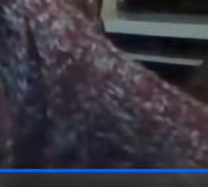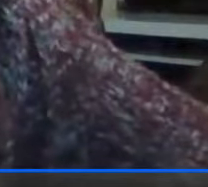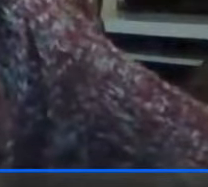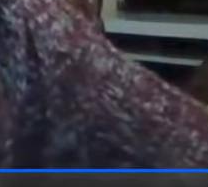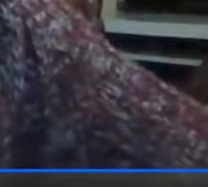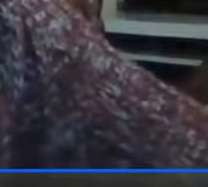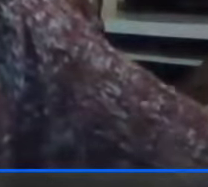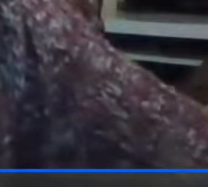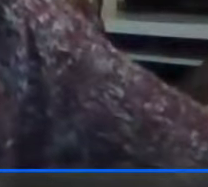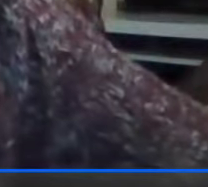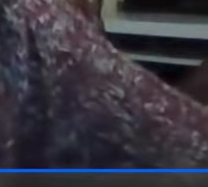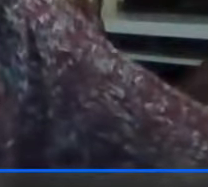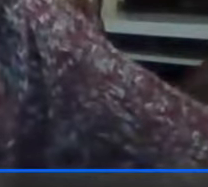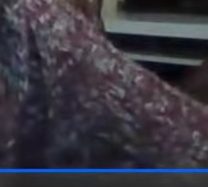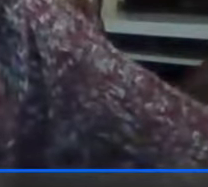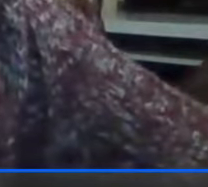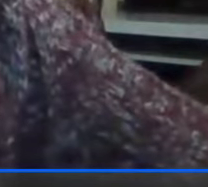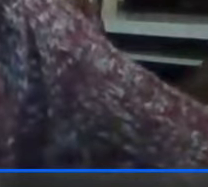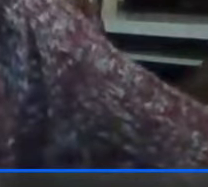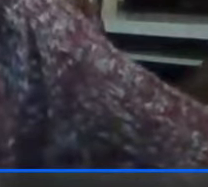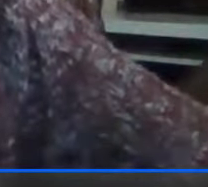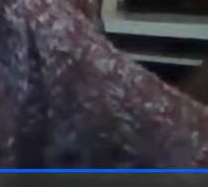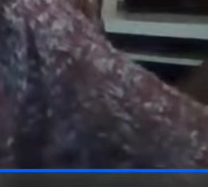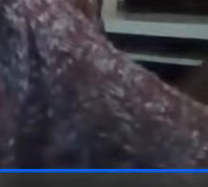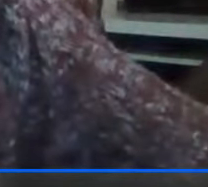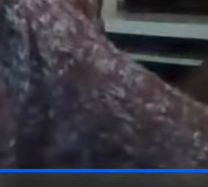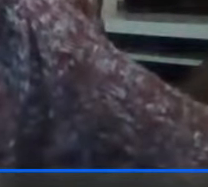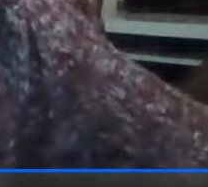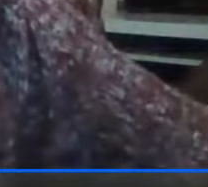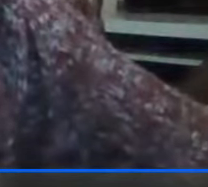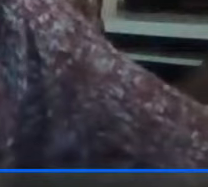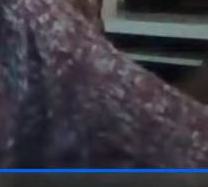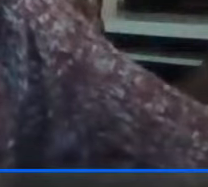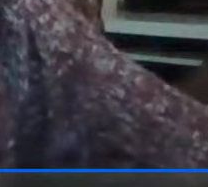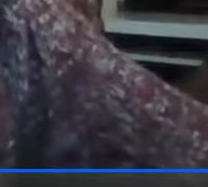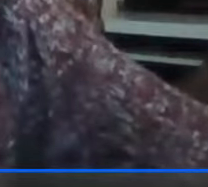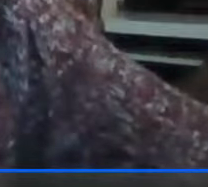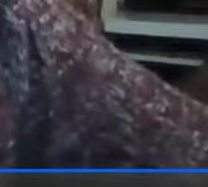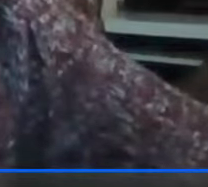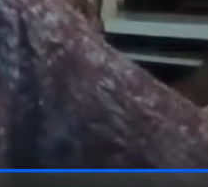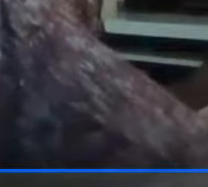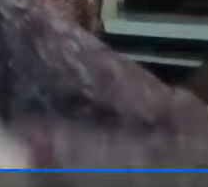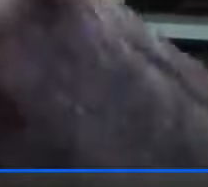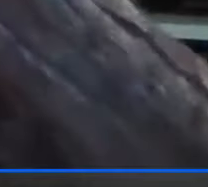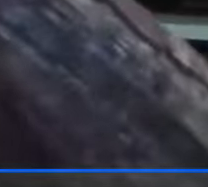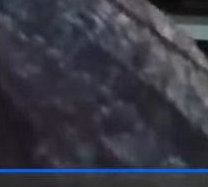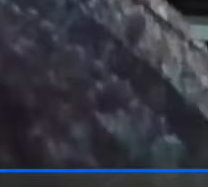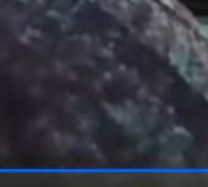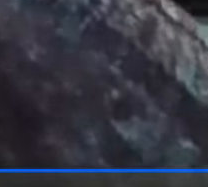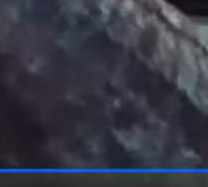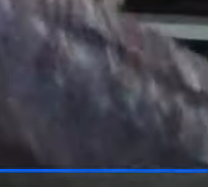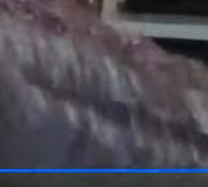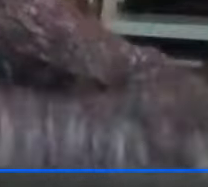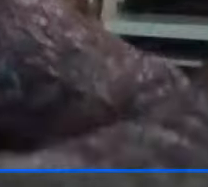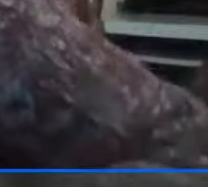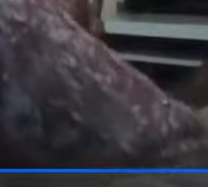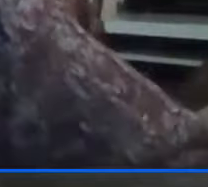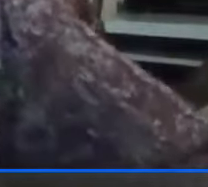uma forma de acompanhar o conjunto da demanda e como está esse atendimento, tá? Aqui